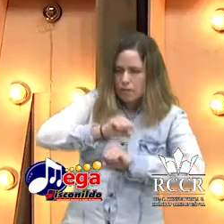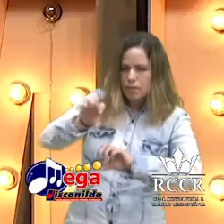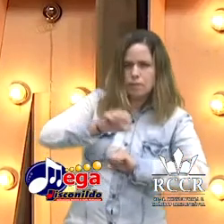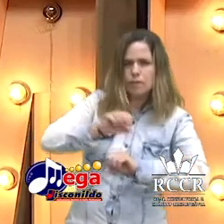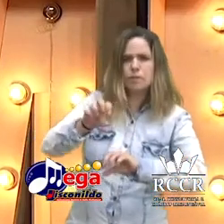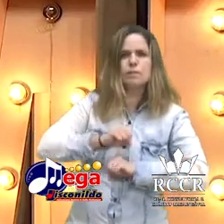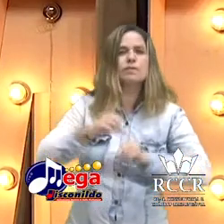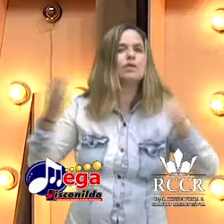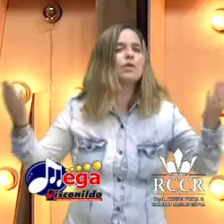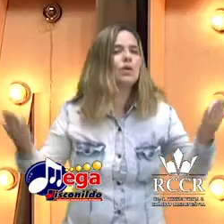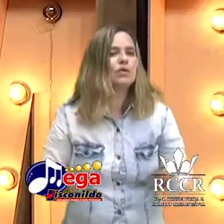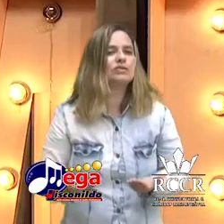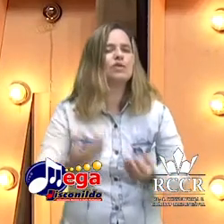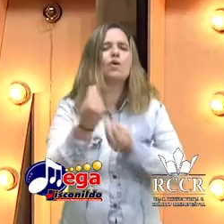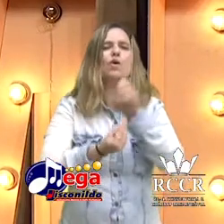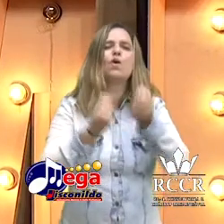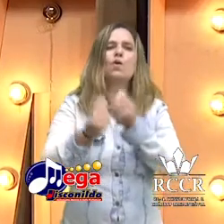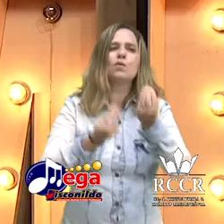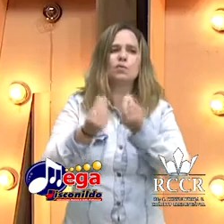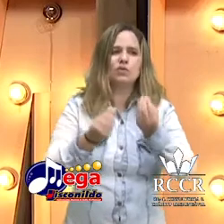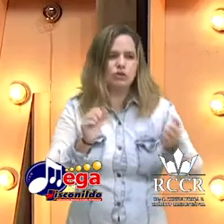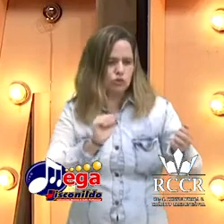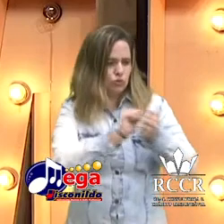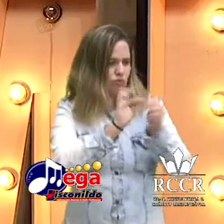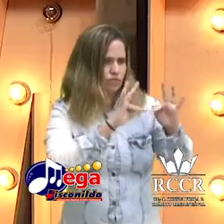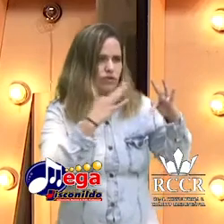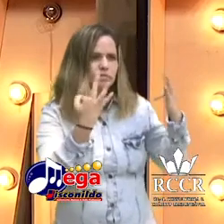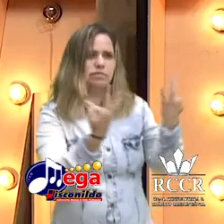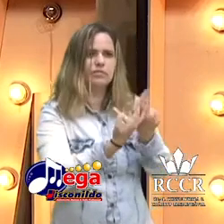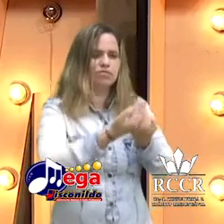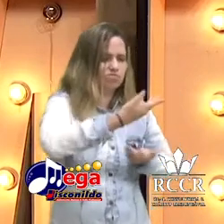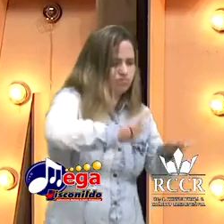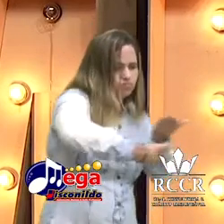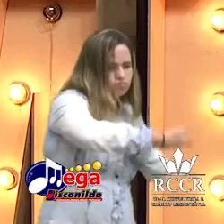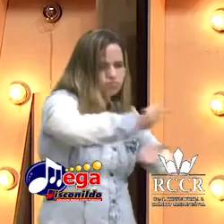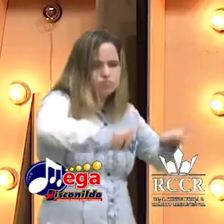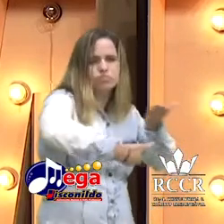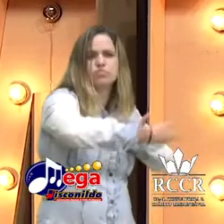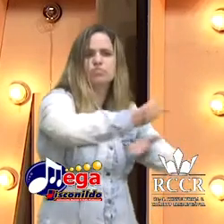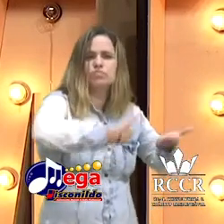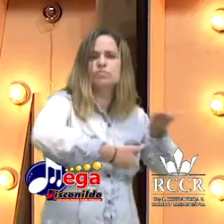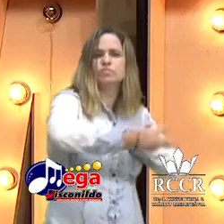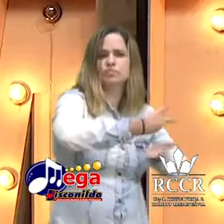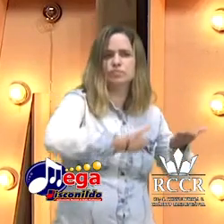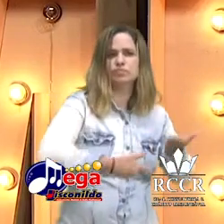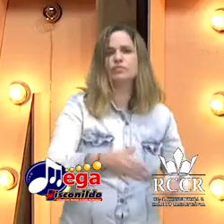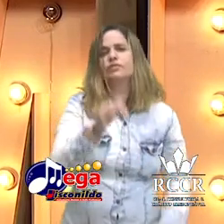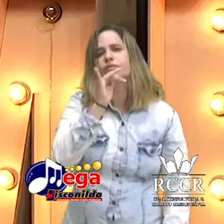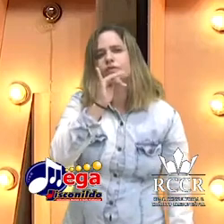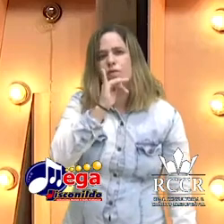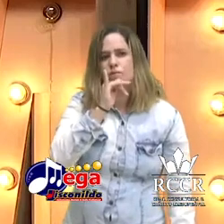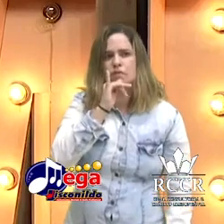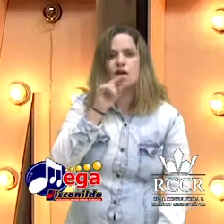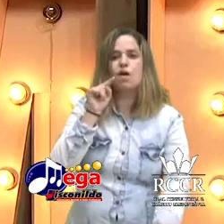É, um alvo da família em tempo de ameaça é ganhar mais. Ganhar mais. Ganhar mais dinheiro, ganhar mais